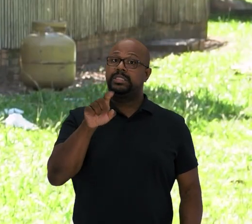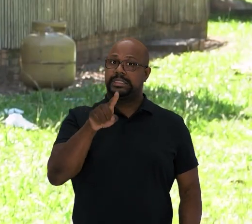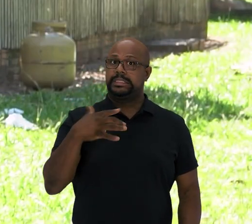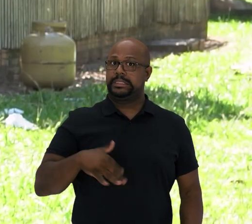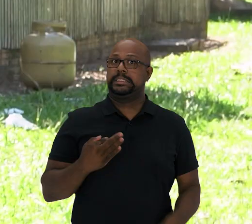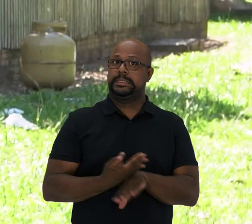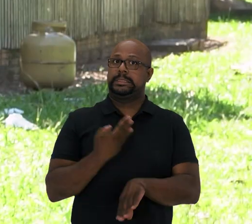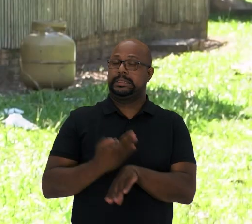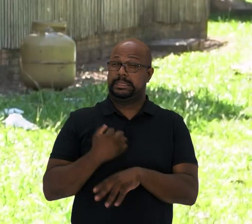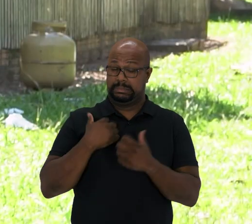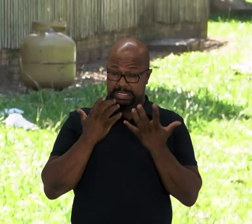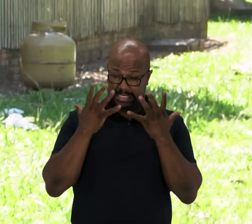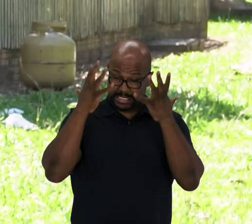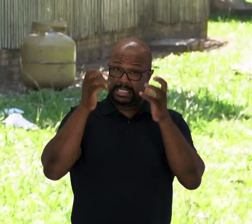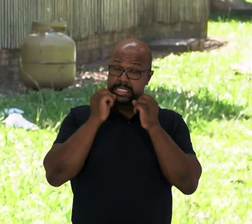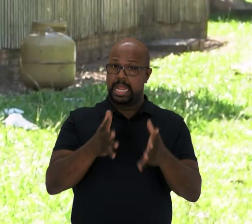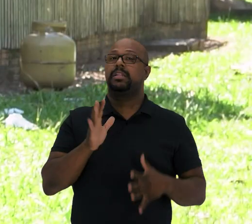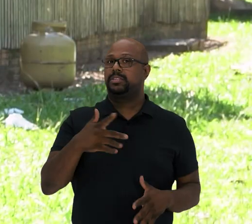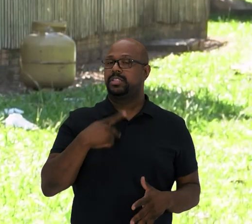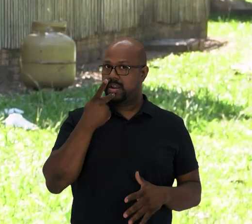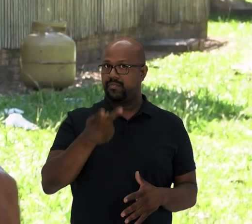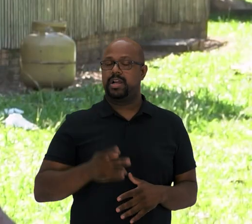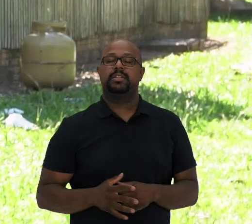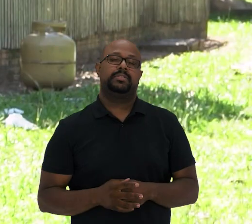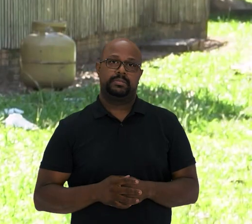te prepare, tu vai aguentar que os cachorros deixaram de aguentar.